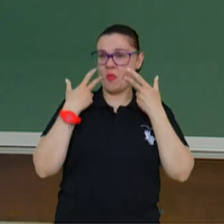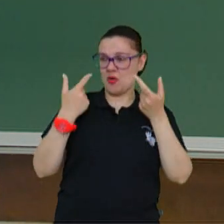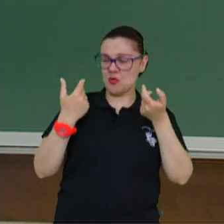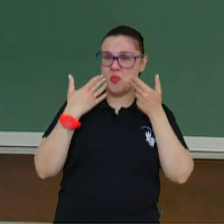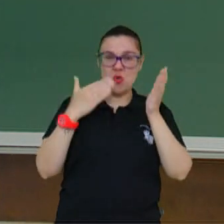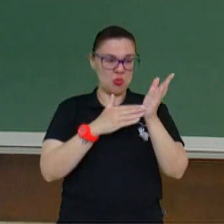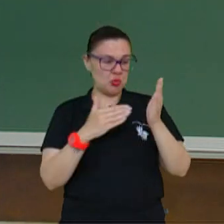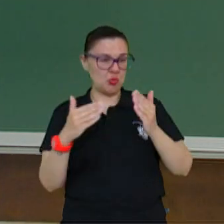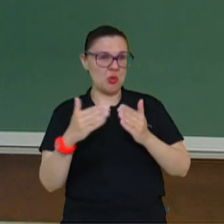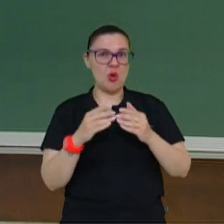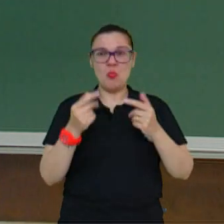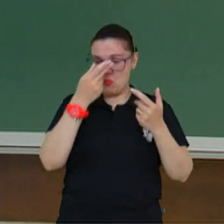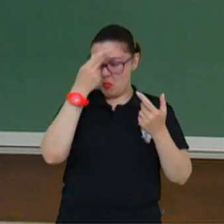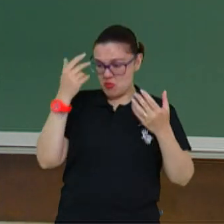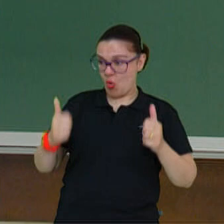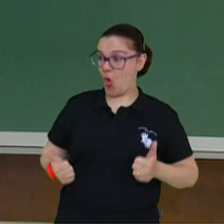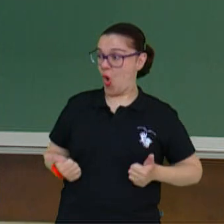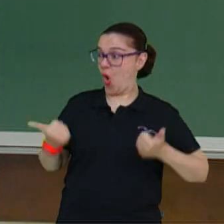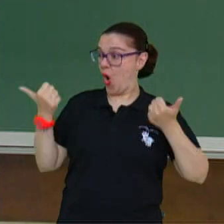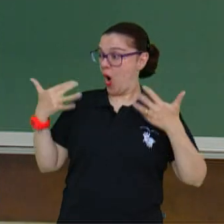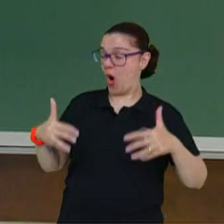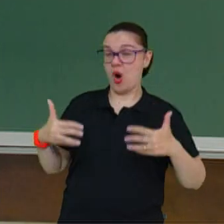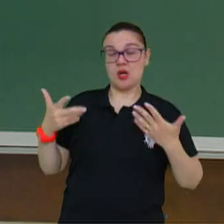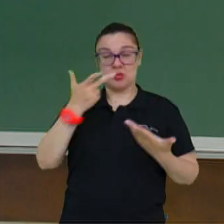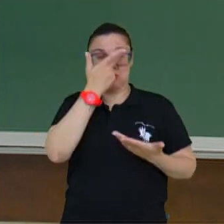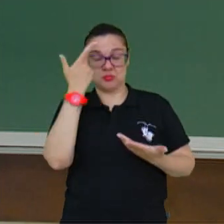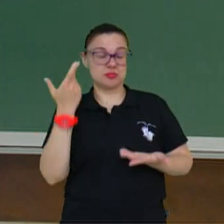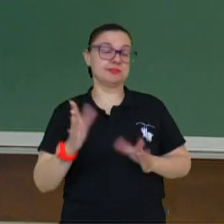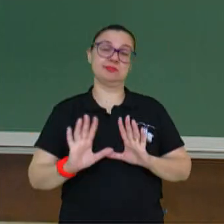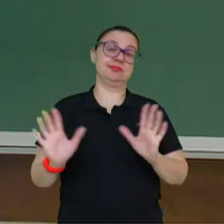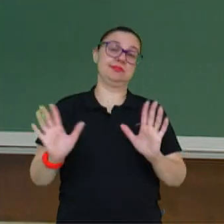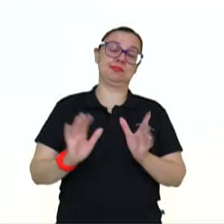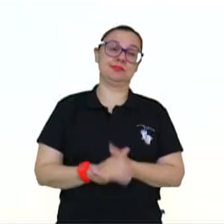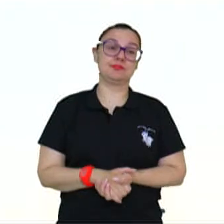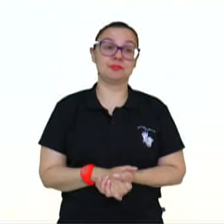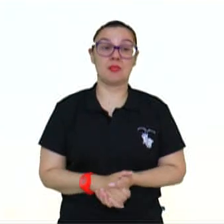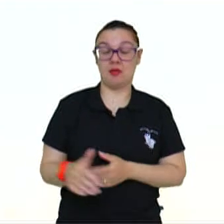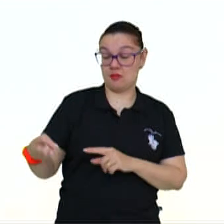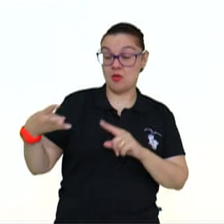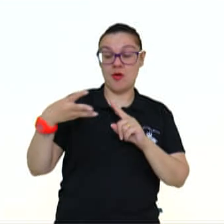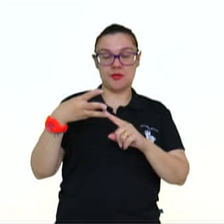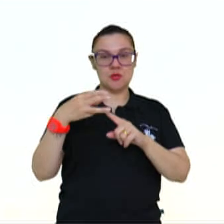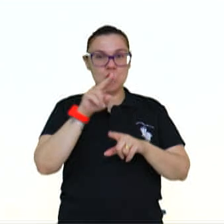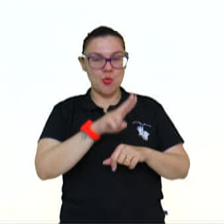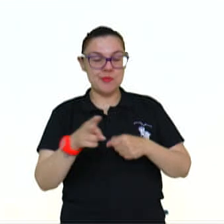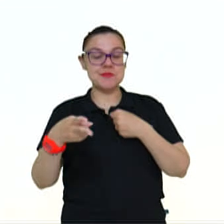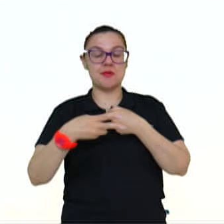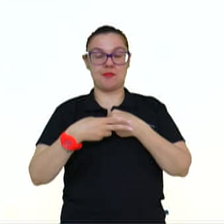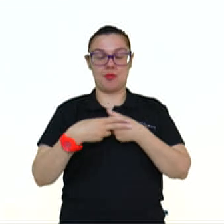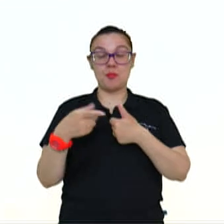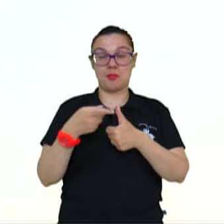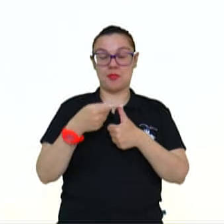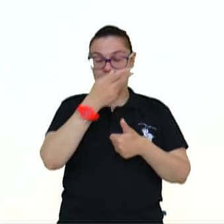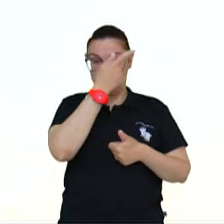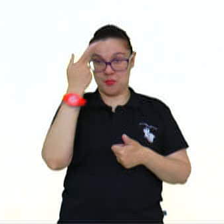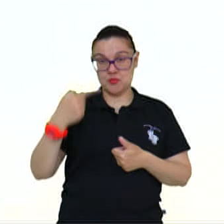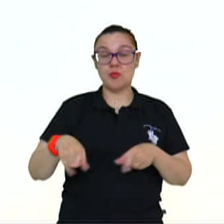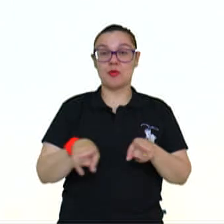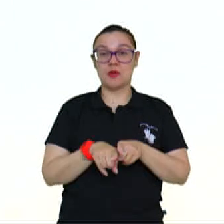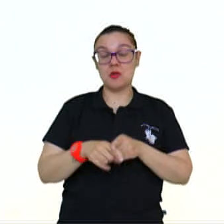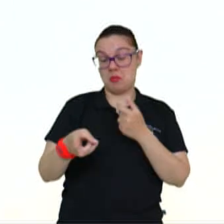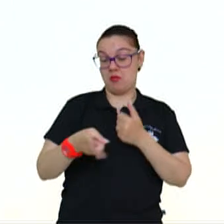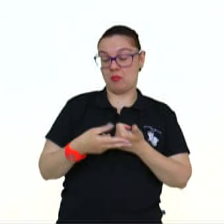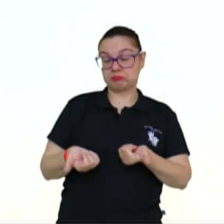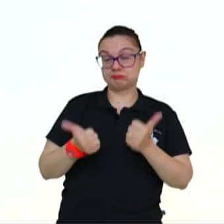todo mundo, como ele vai ser extraordinária, a personagem extraordinários? Nada disso. O autor utiliza verbos em primeira pessoa? Sim. Também verbos